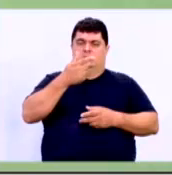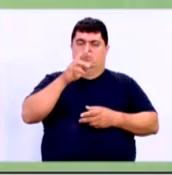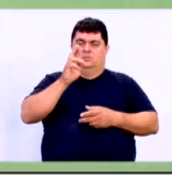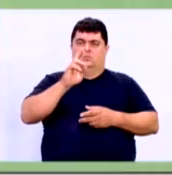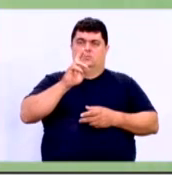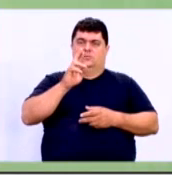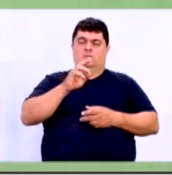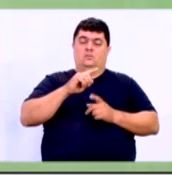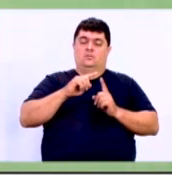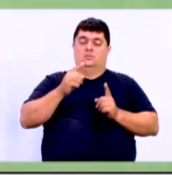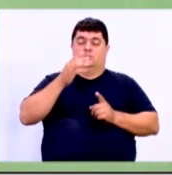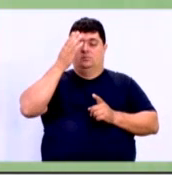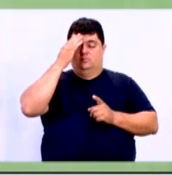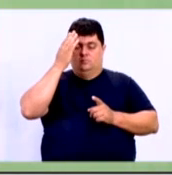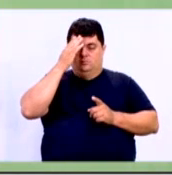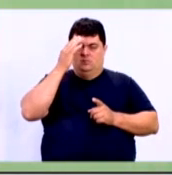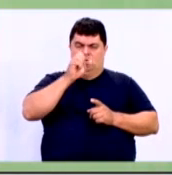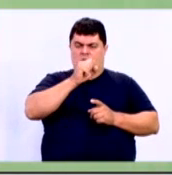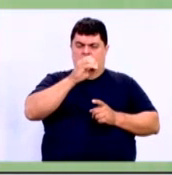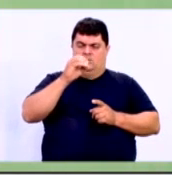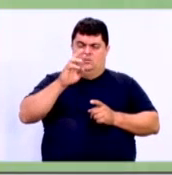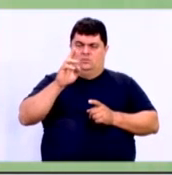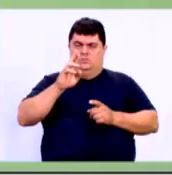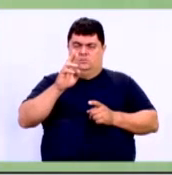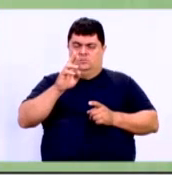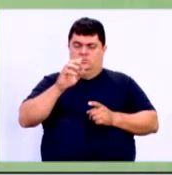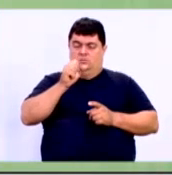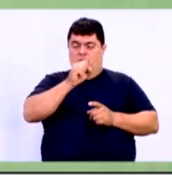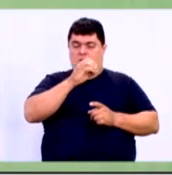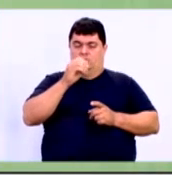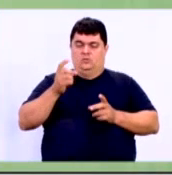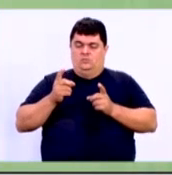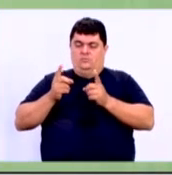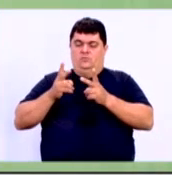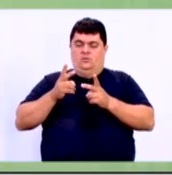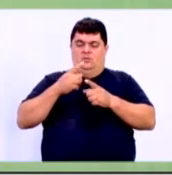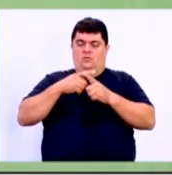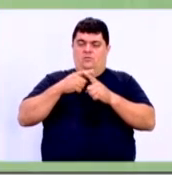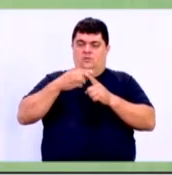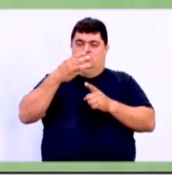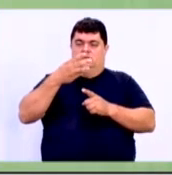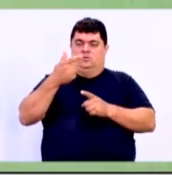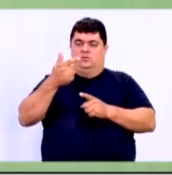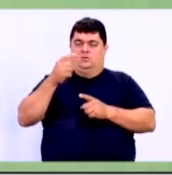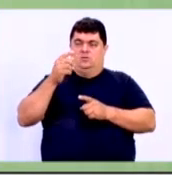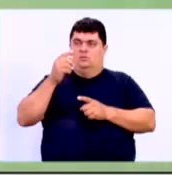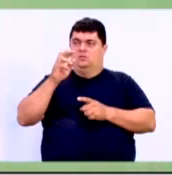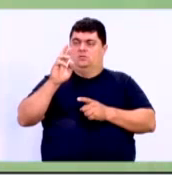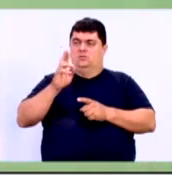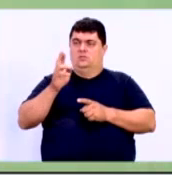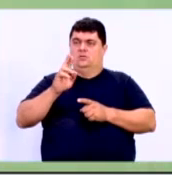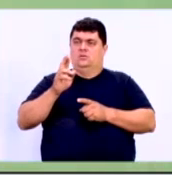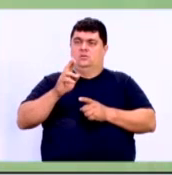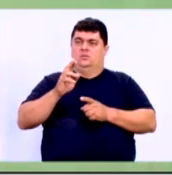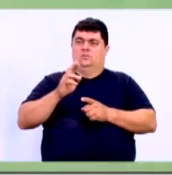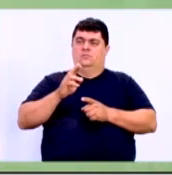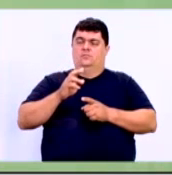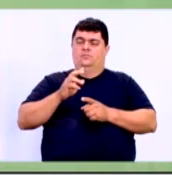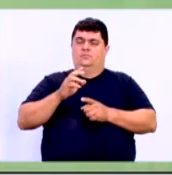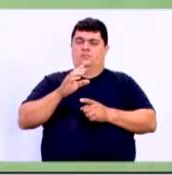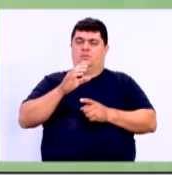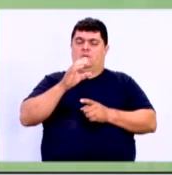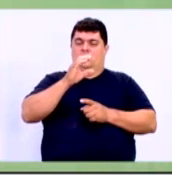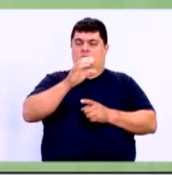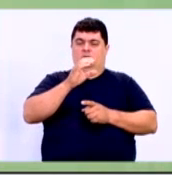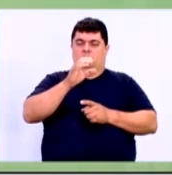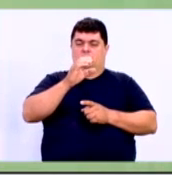Entendi. Então quer dizer que as 800 unidades que eu vendi vezes R$ 32, o que é isso aqui? Custo do produto